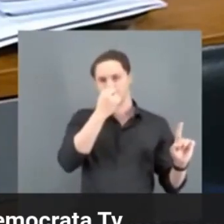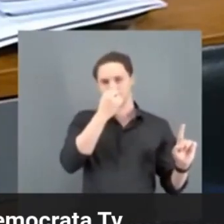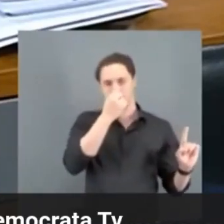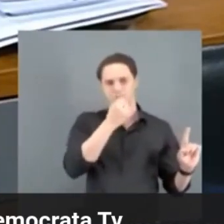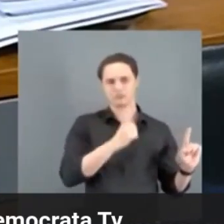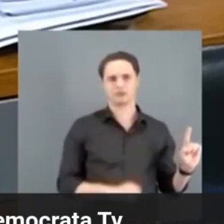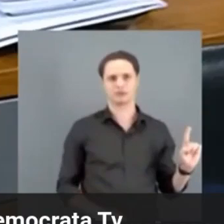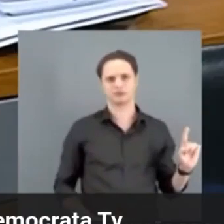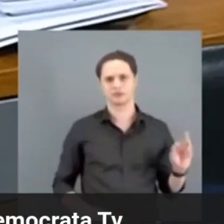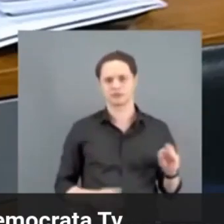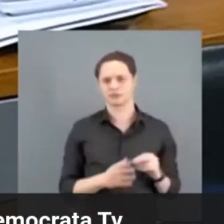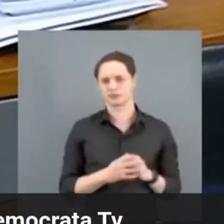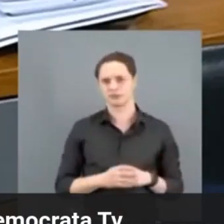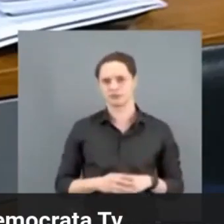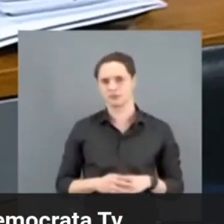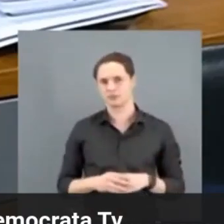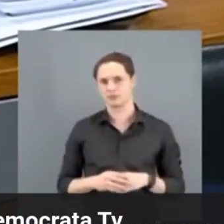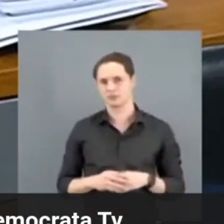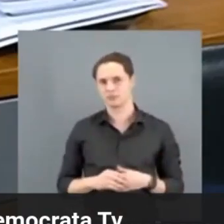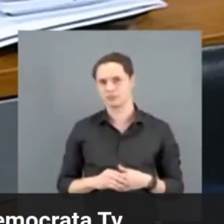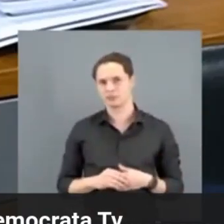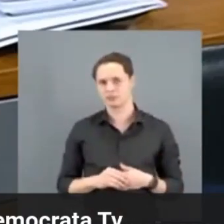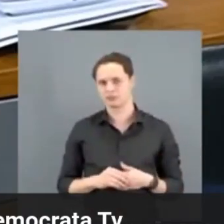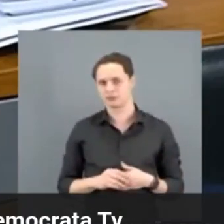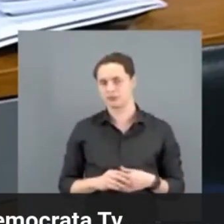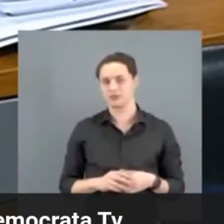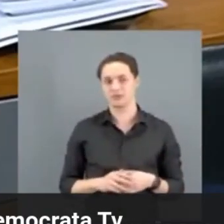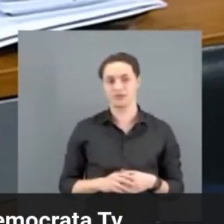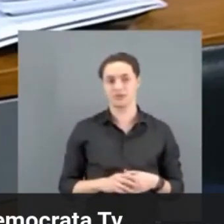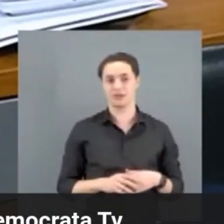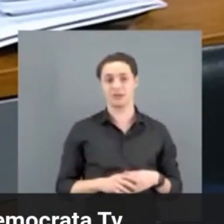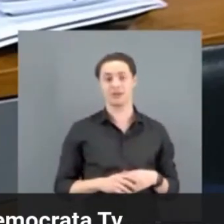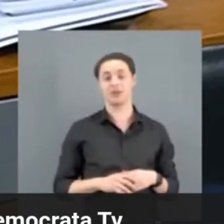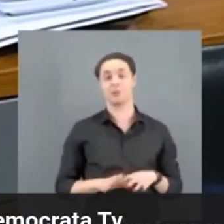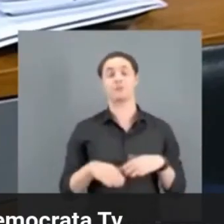não foi que não deu nada certo. Tem muita mentira em torno